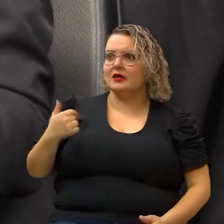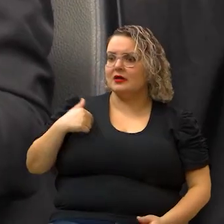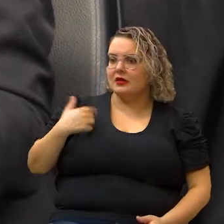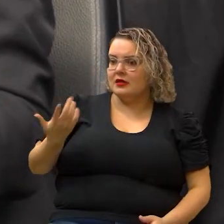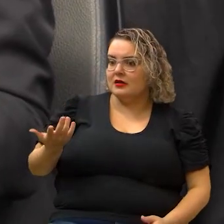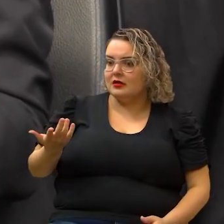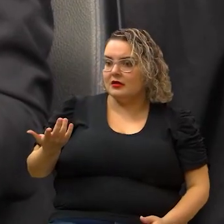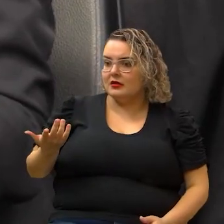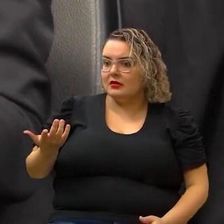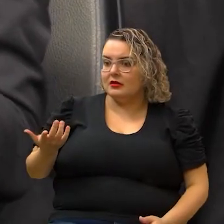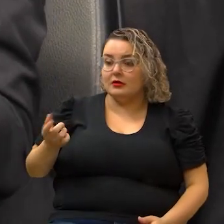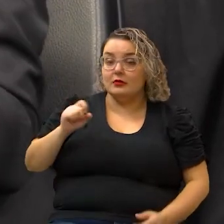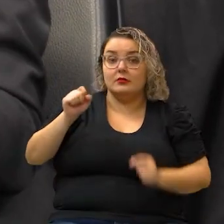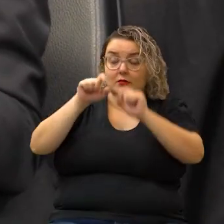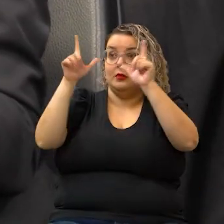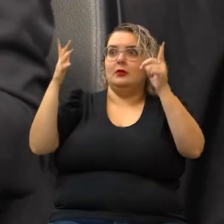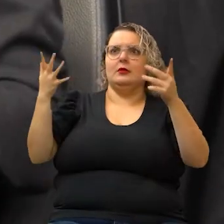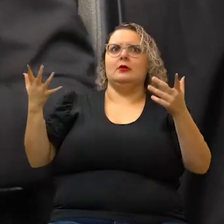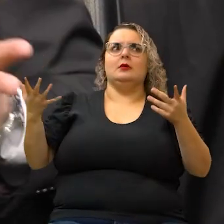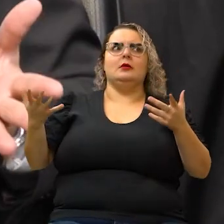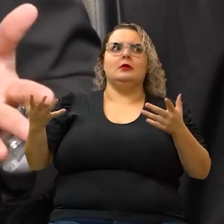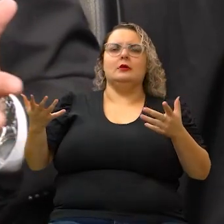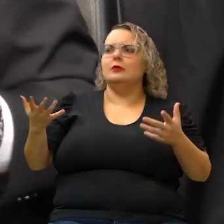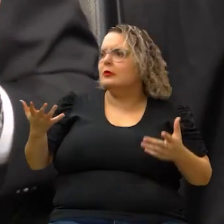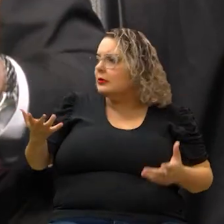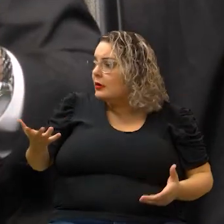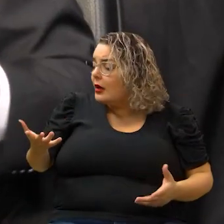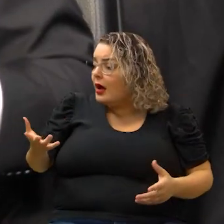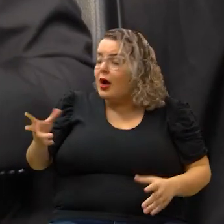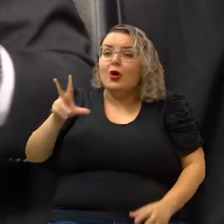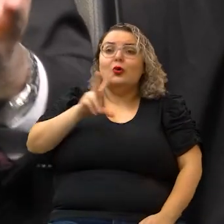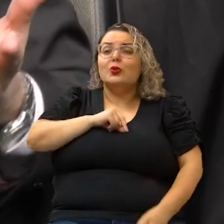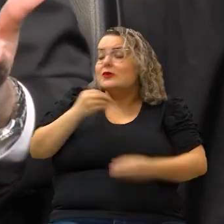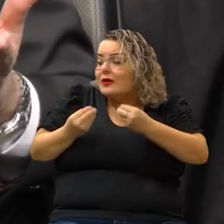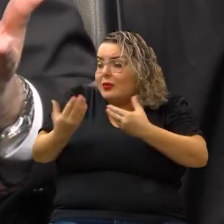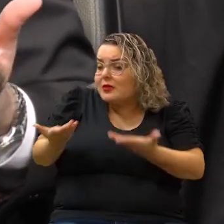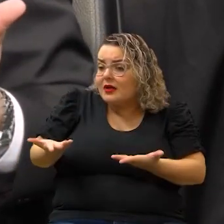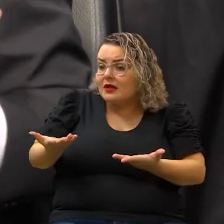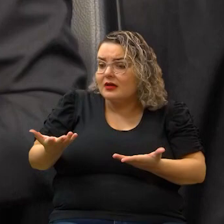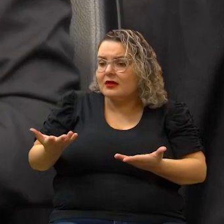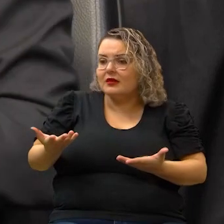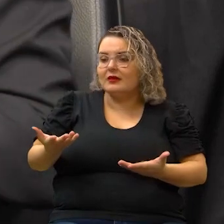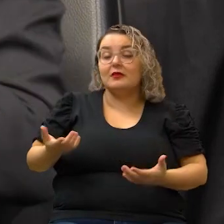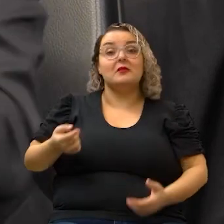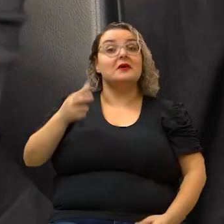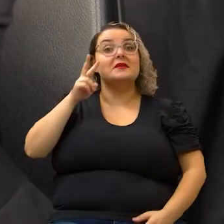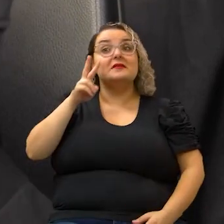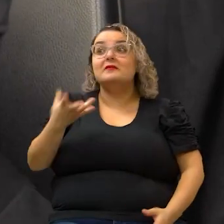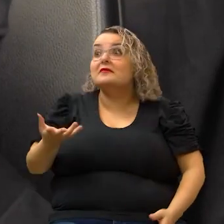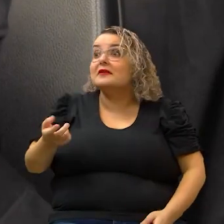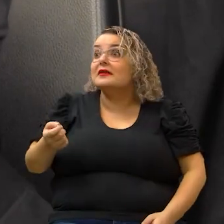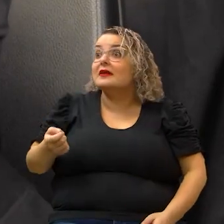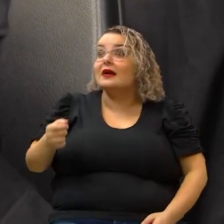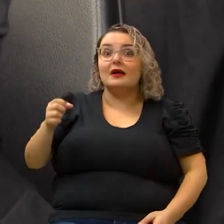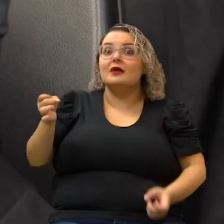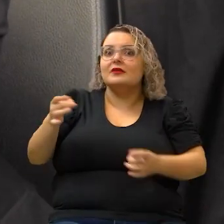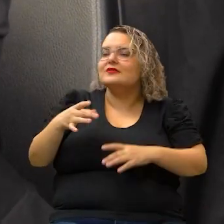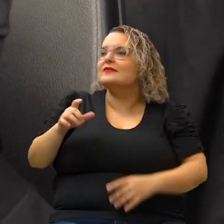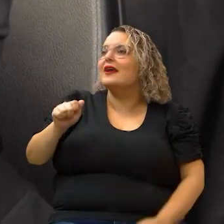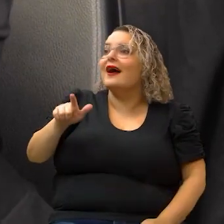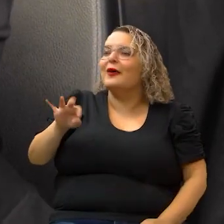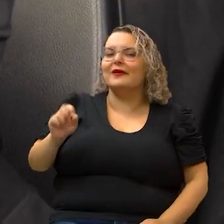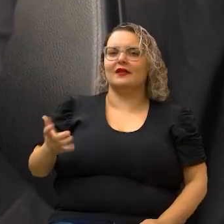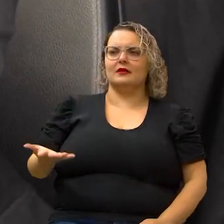eu não estava acordado. Ela, nossa amor, como é que você tá? Falei, você vê que benção, acabei de ter